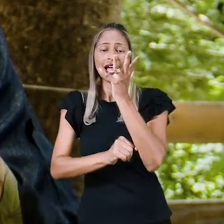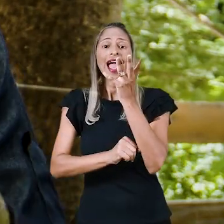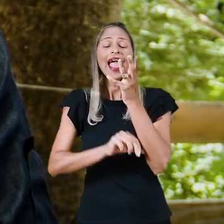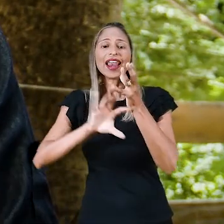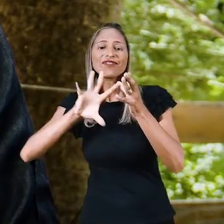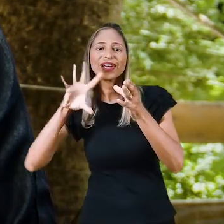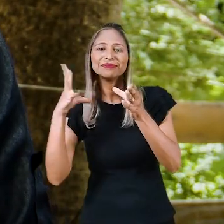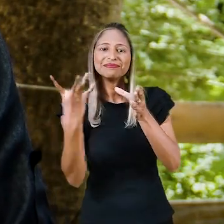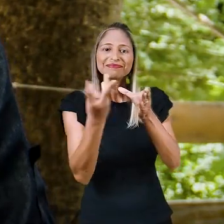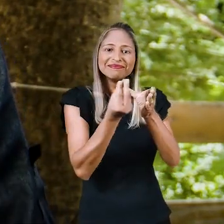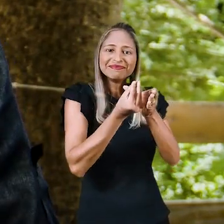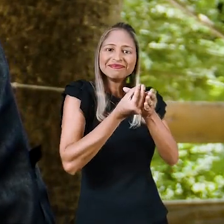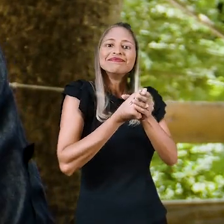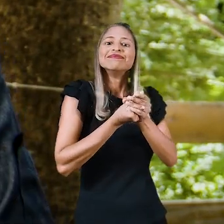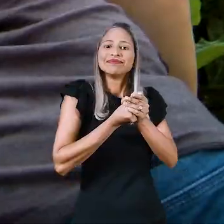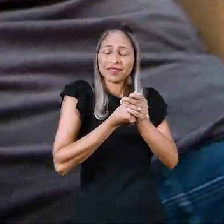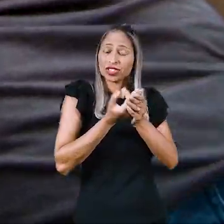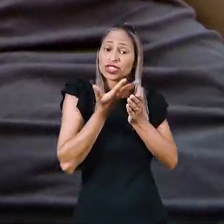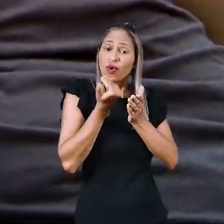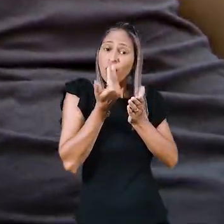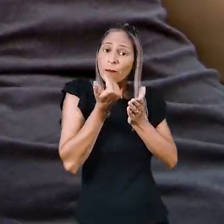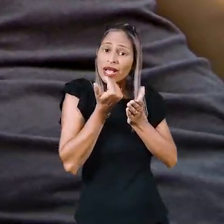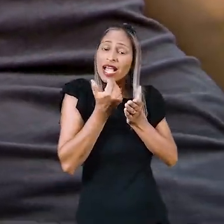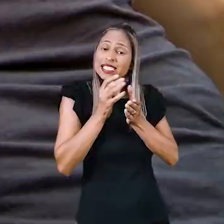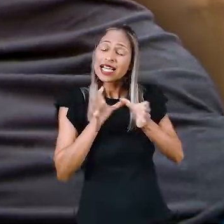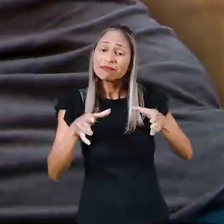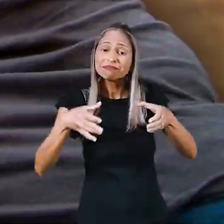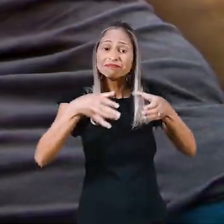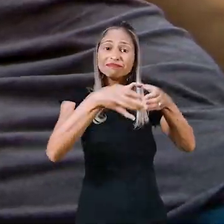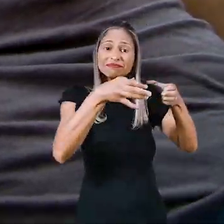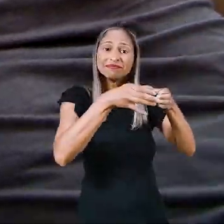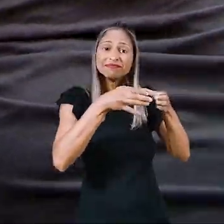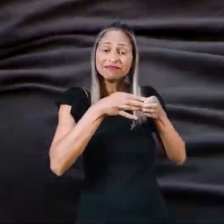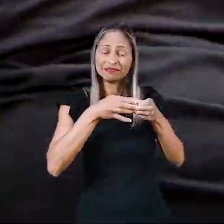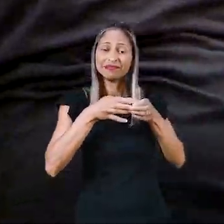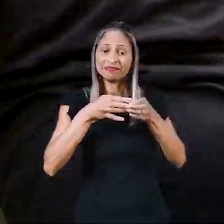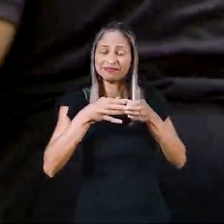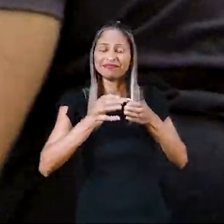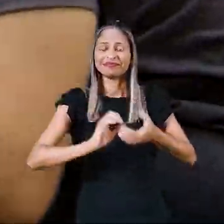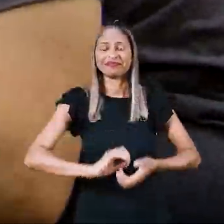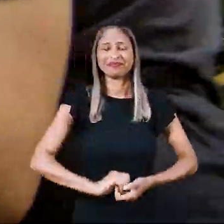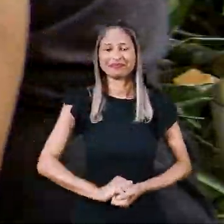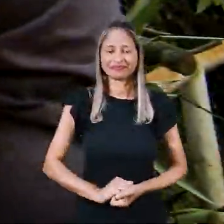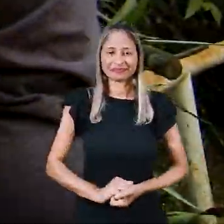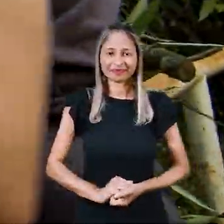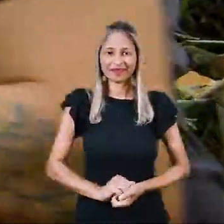que vem abraçar não somente o consumo, mas toda essa cadeia que o alimento envolve.